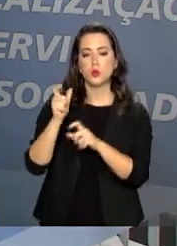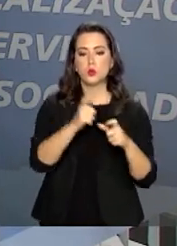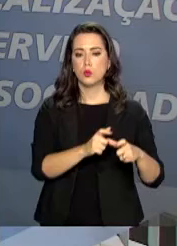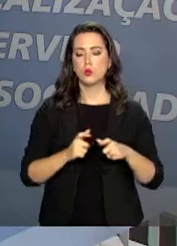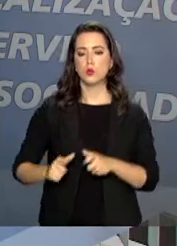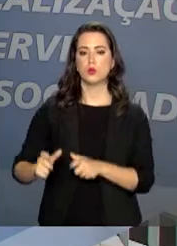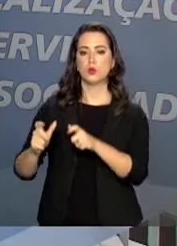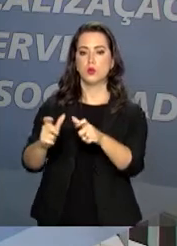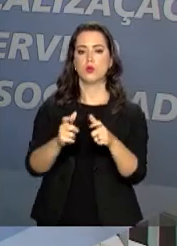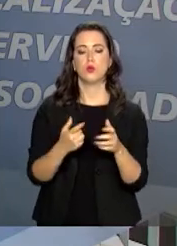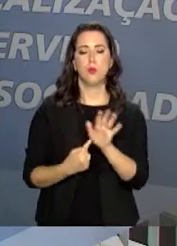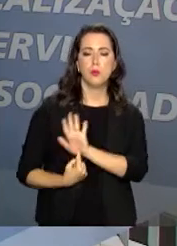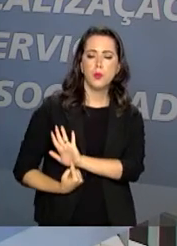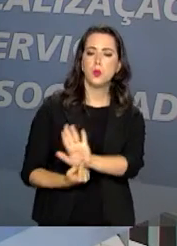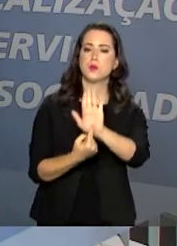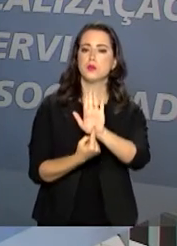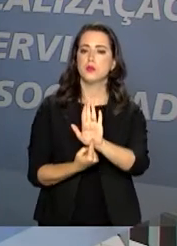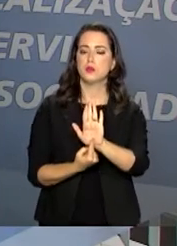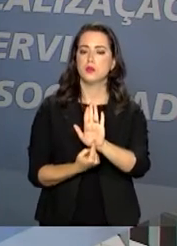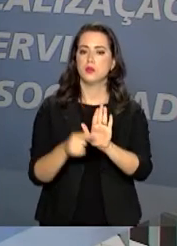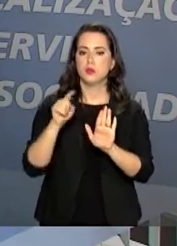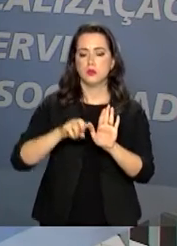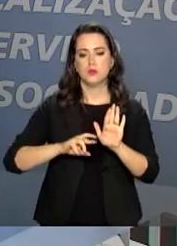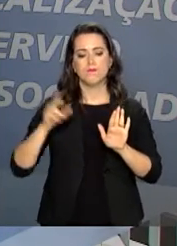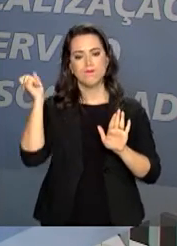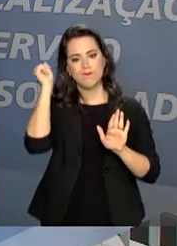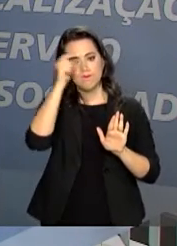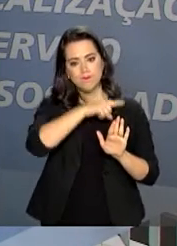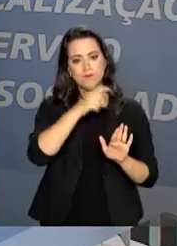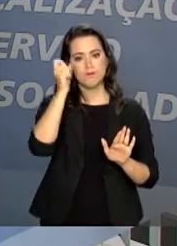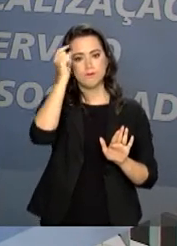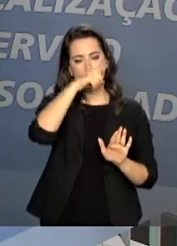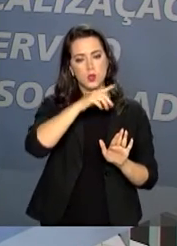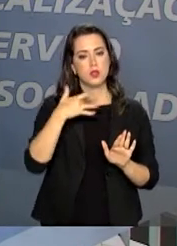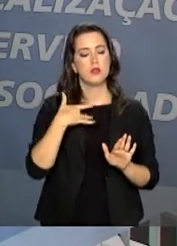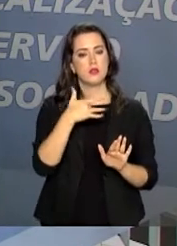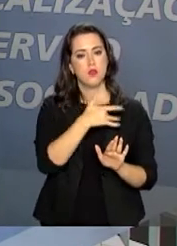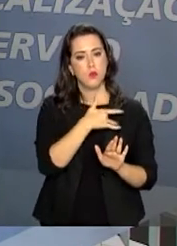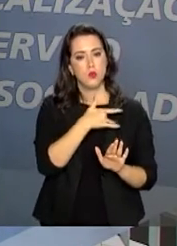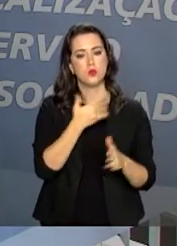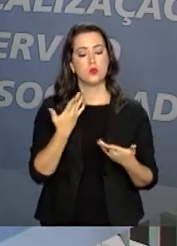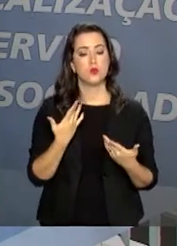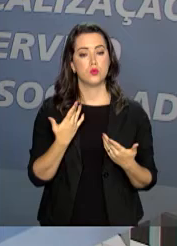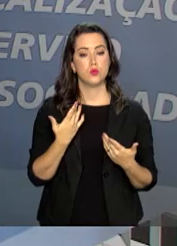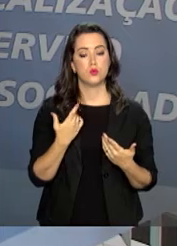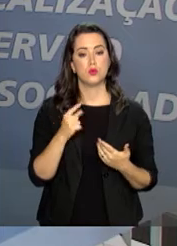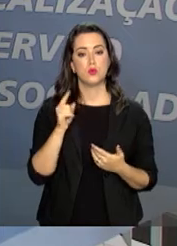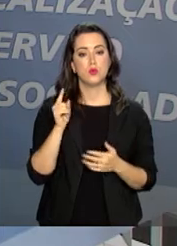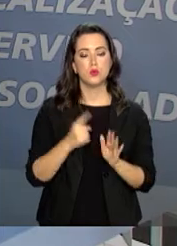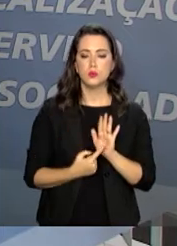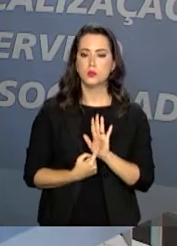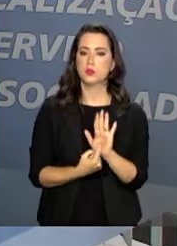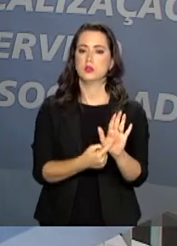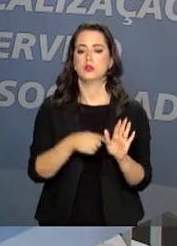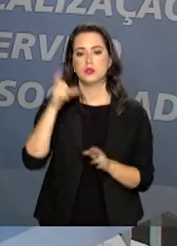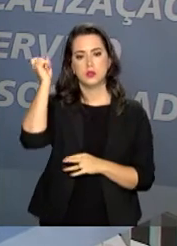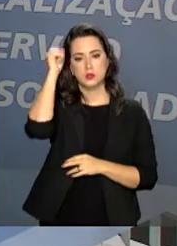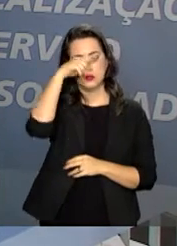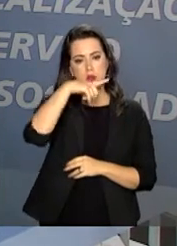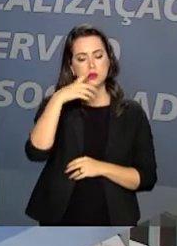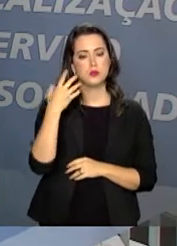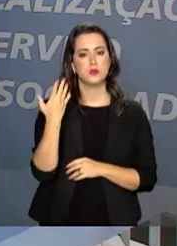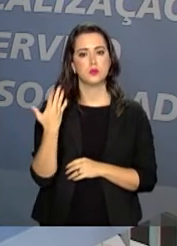campos onde mostra as dificuldades da saúde onde mostra as dificuldades